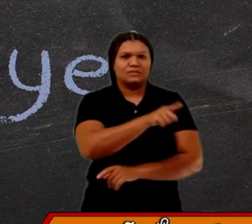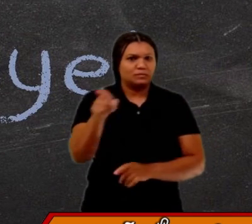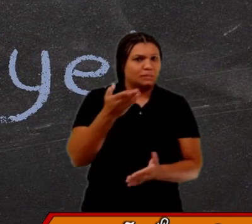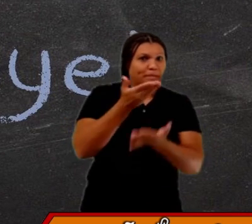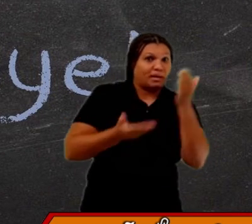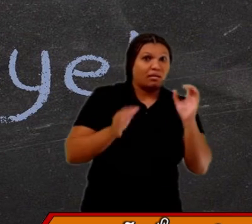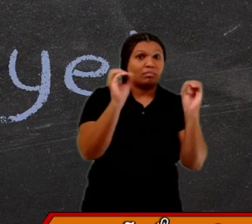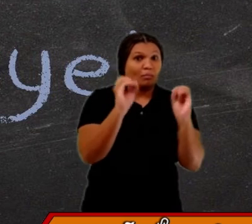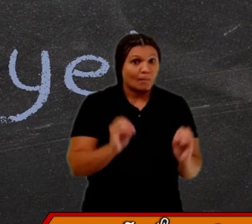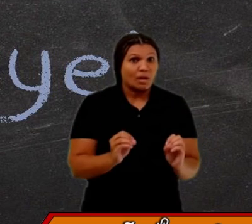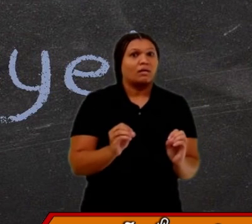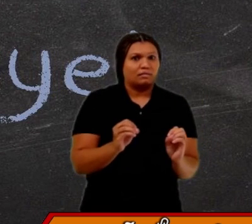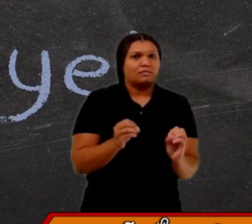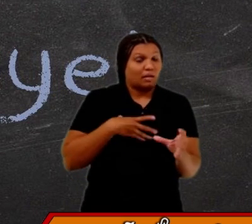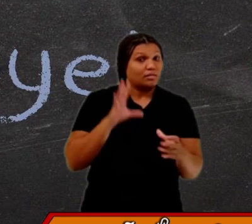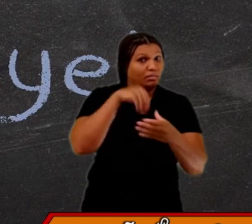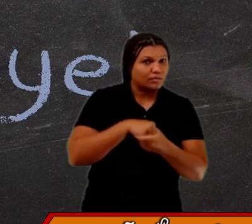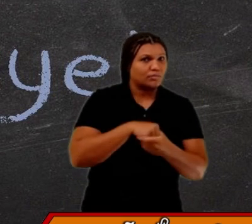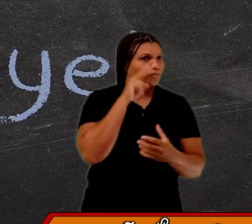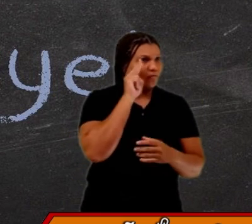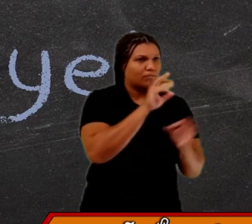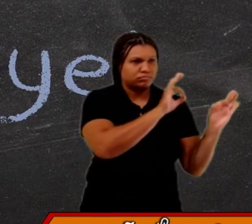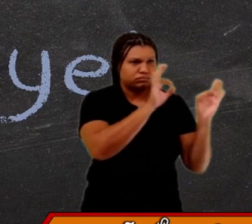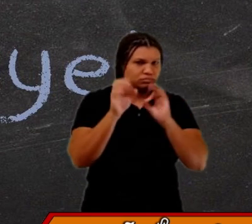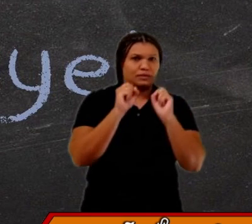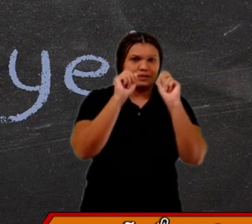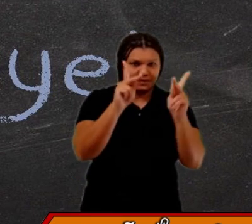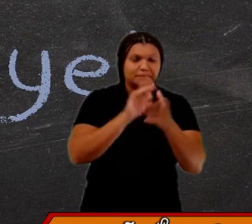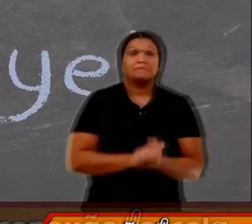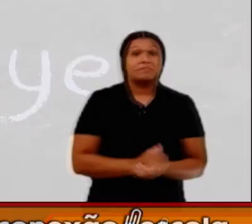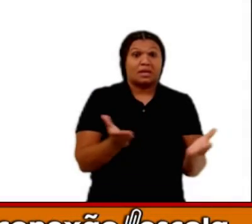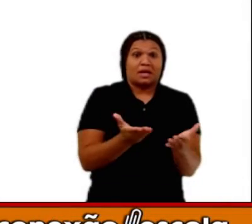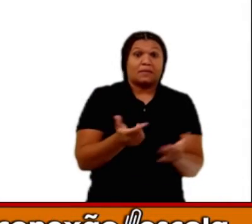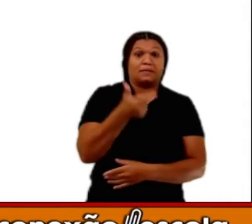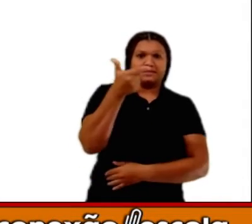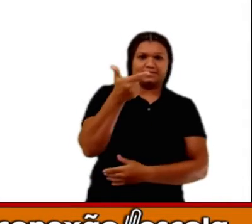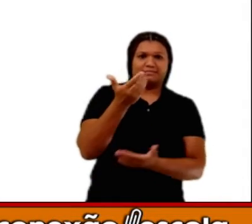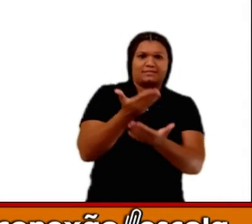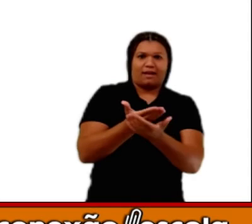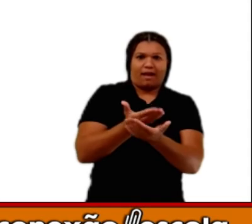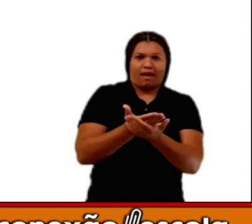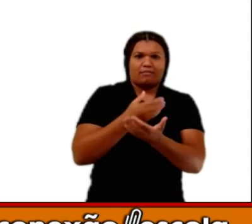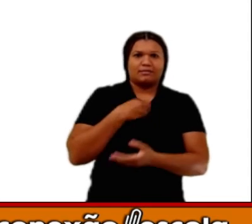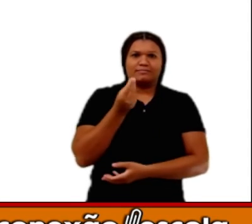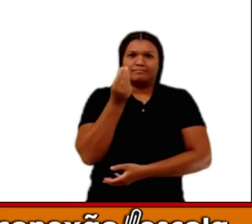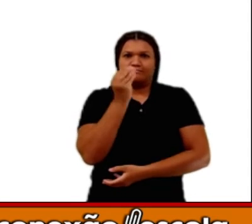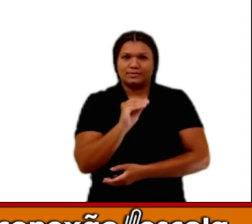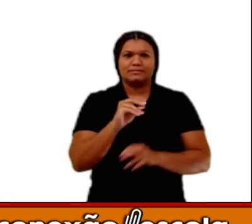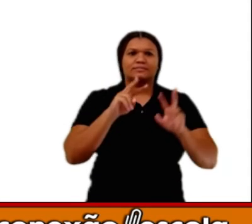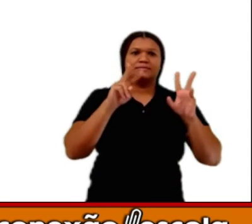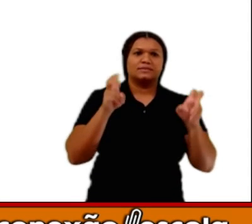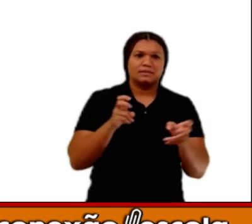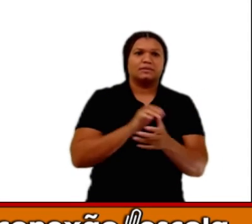você não perder e não ficar por fora de nada certo para essa segunda aula eu reservei esse assunto né